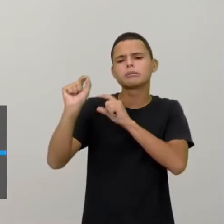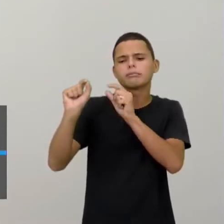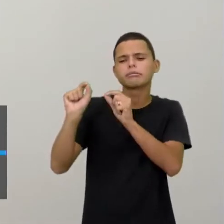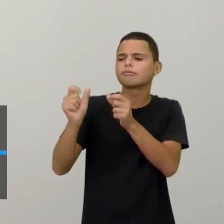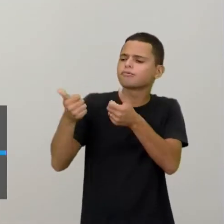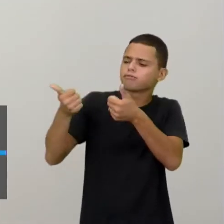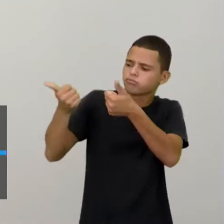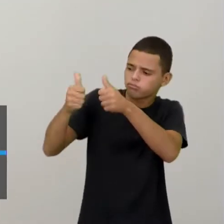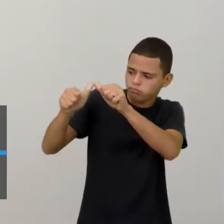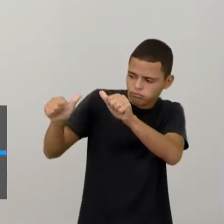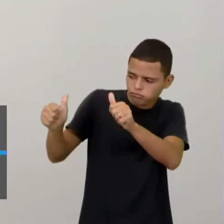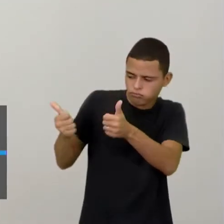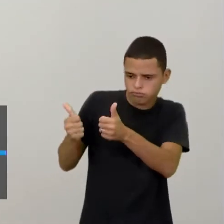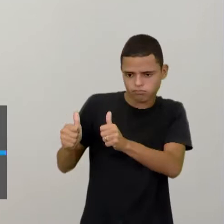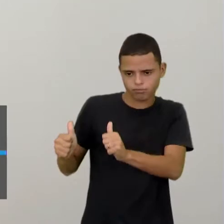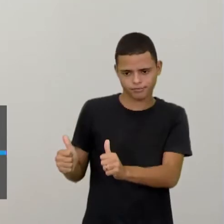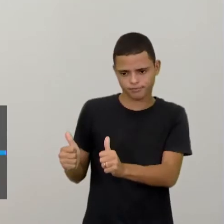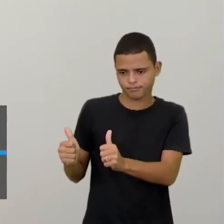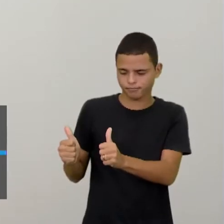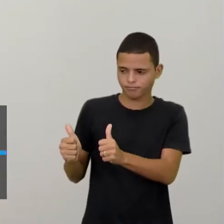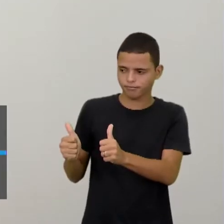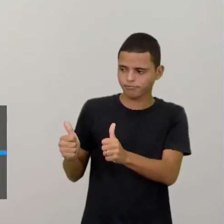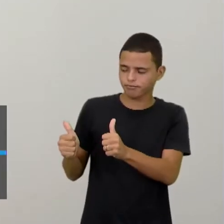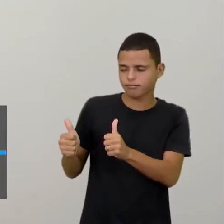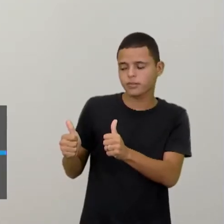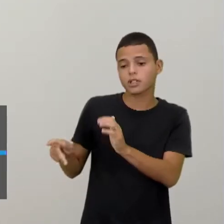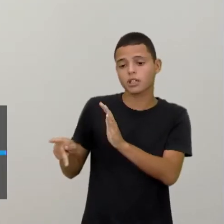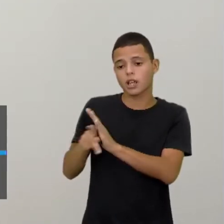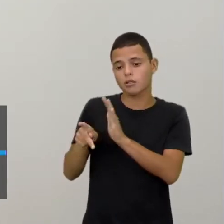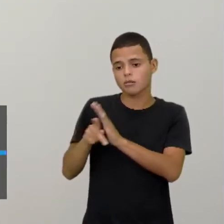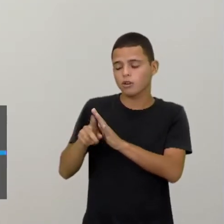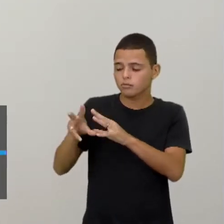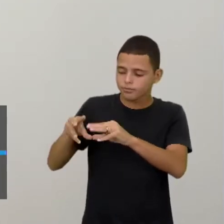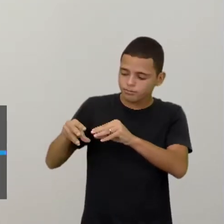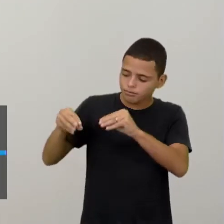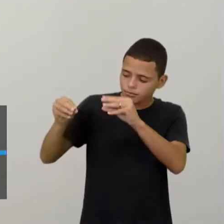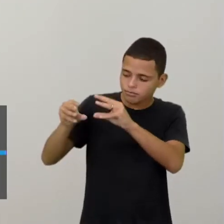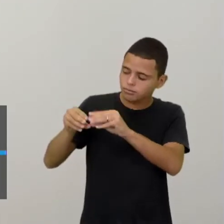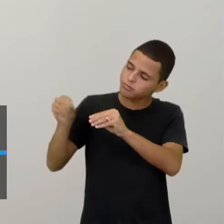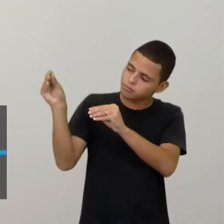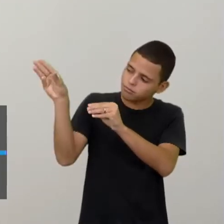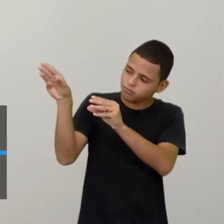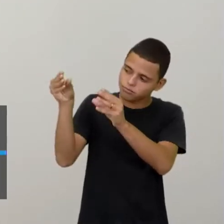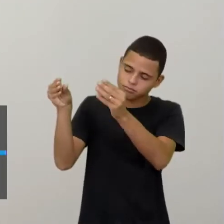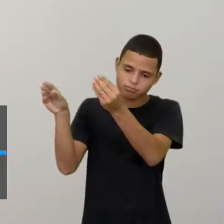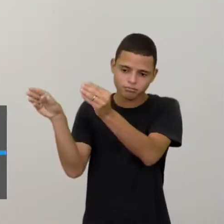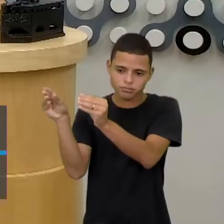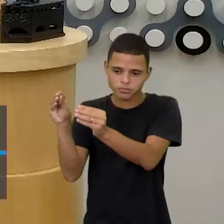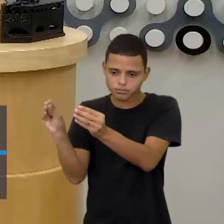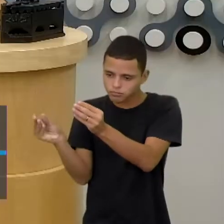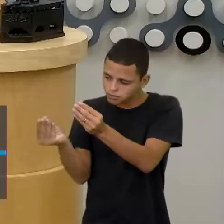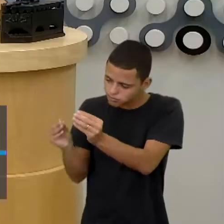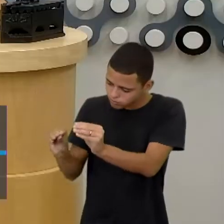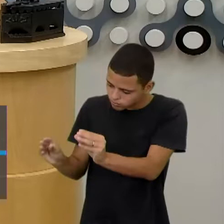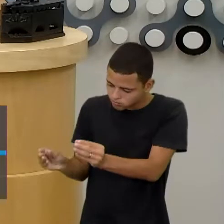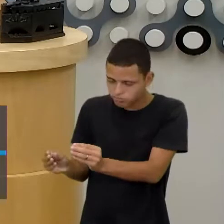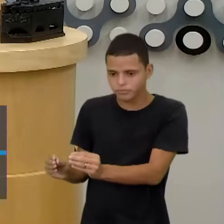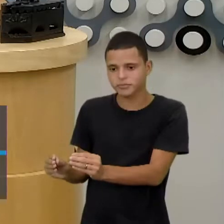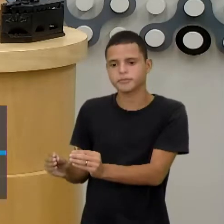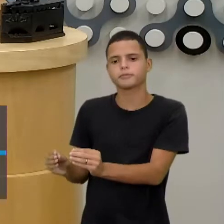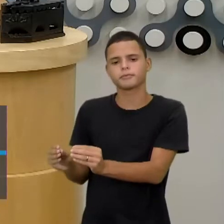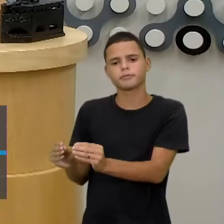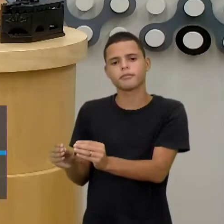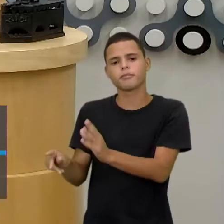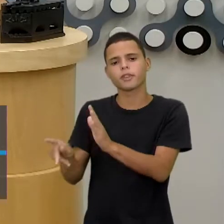cerâmica, que ela é específica dessa região onde tem o povo, a etnia Carajá. Então, é considerado